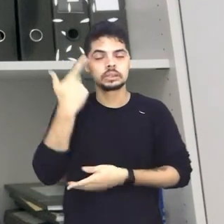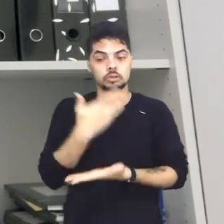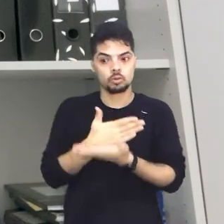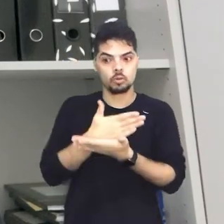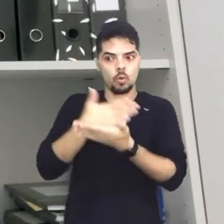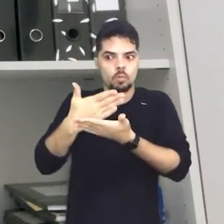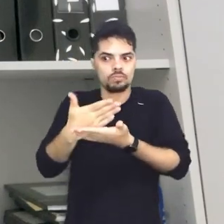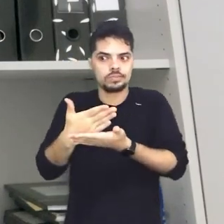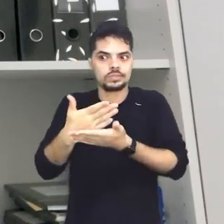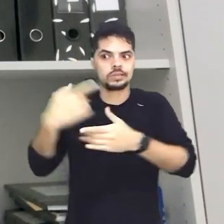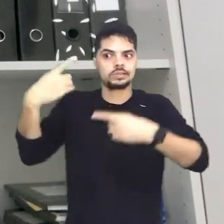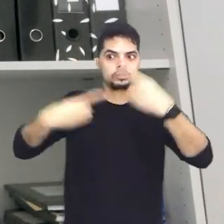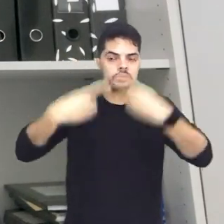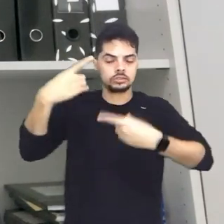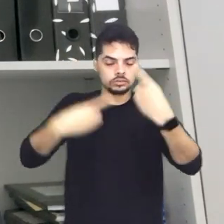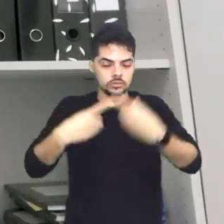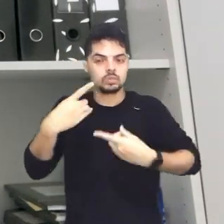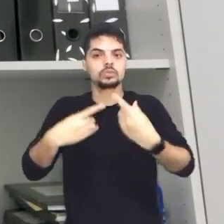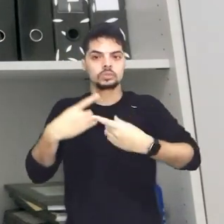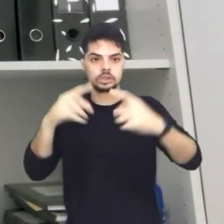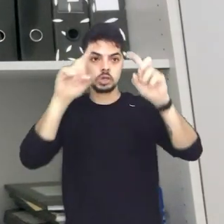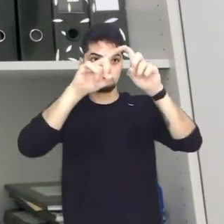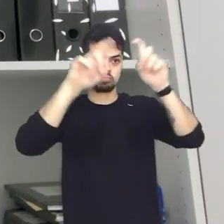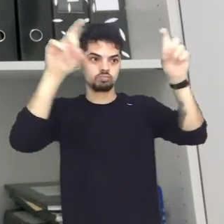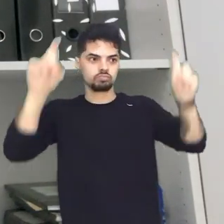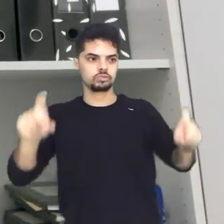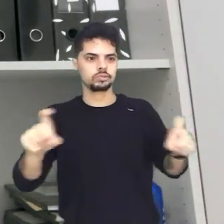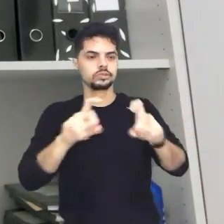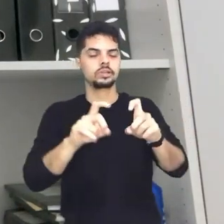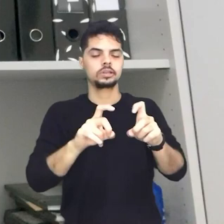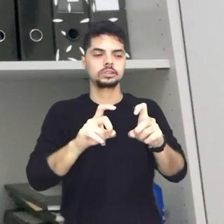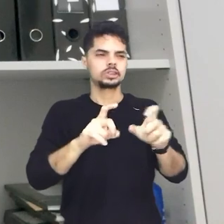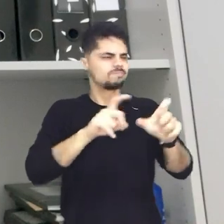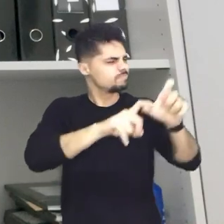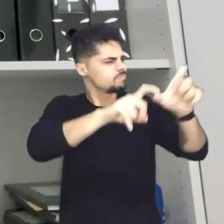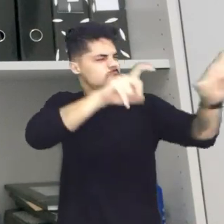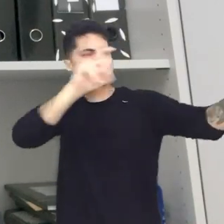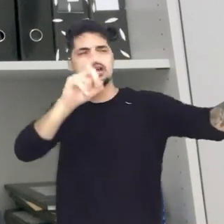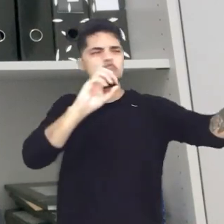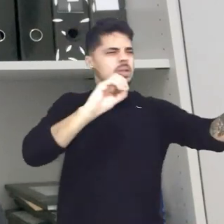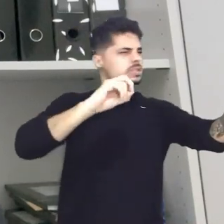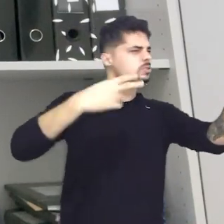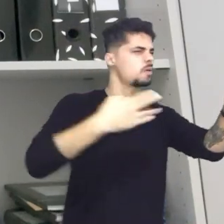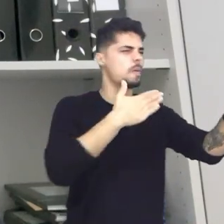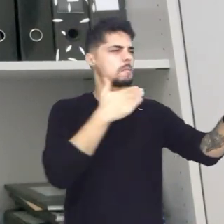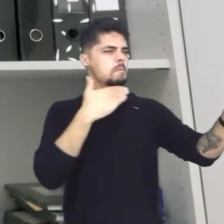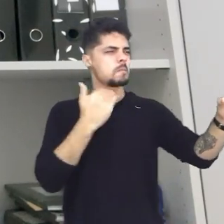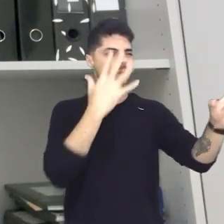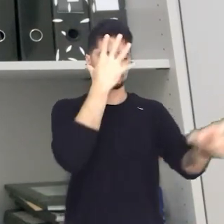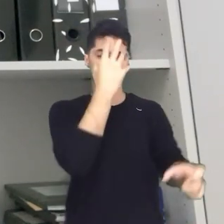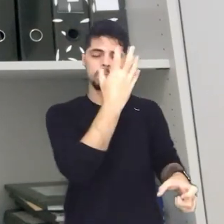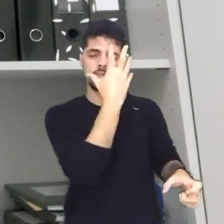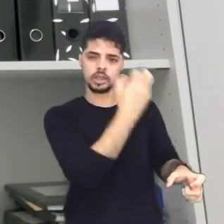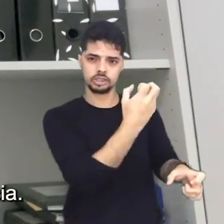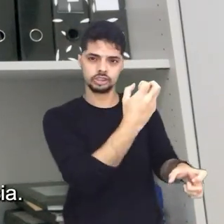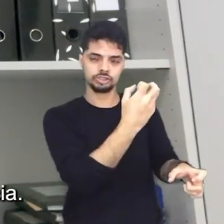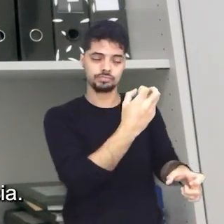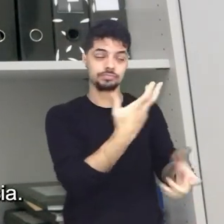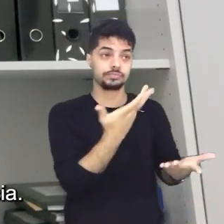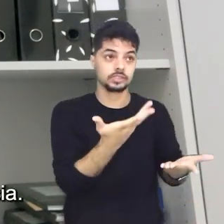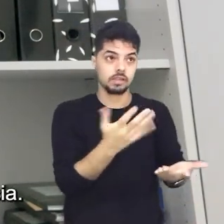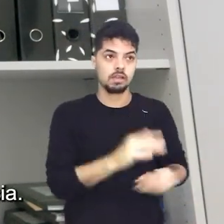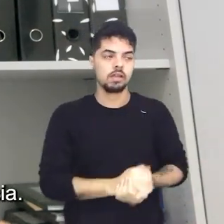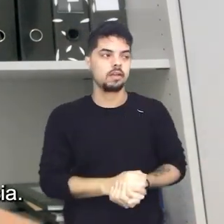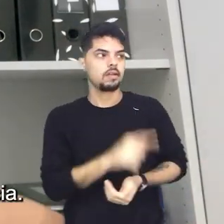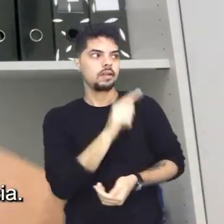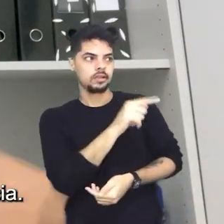inicial de discussão com os alunos pode ser o próprio quadro Independência ou Morte, do Pedro Américo, que é